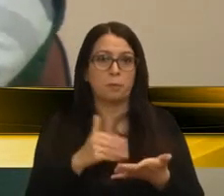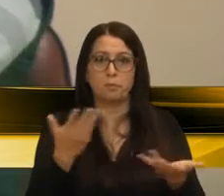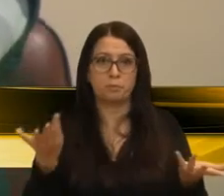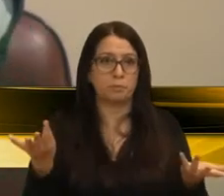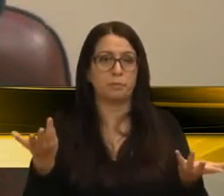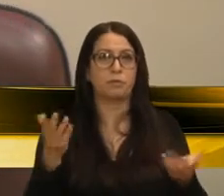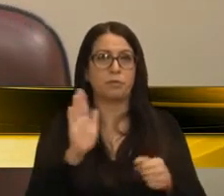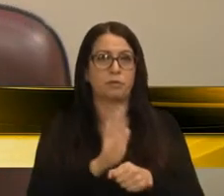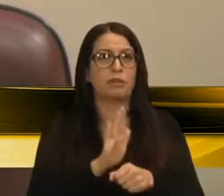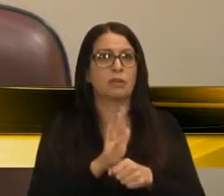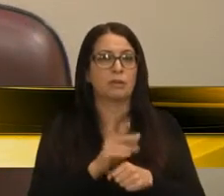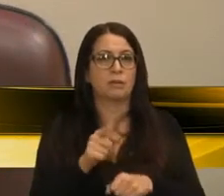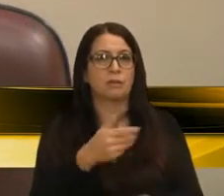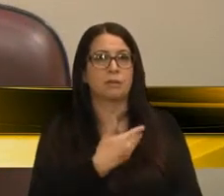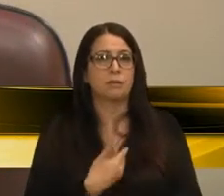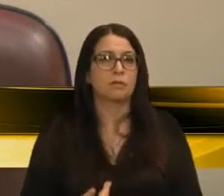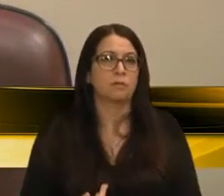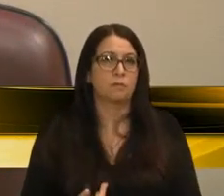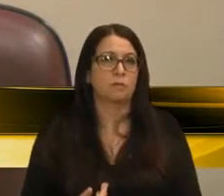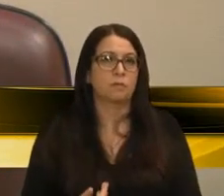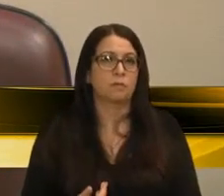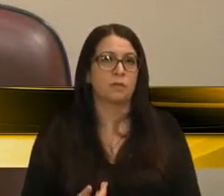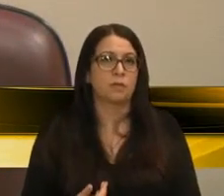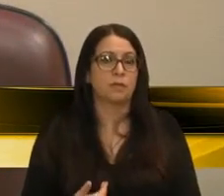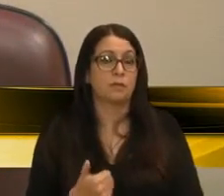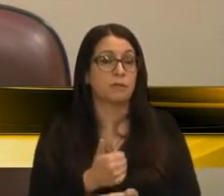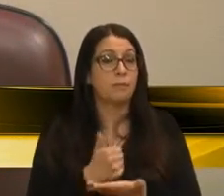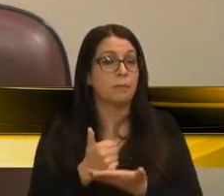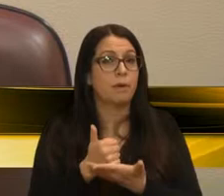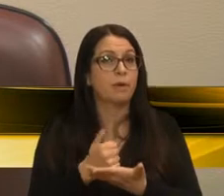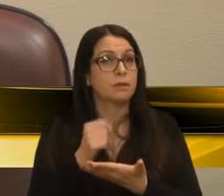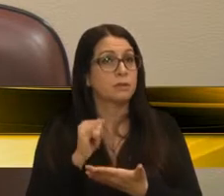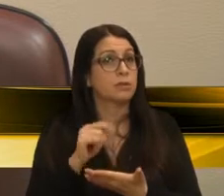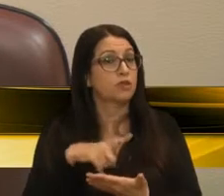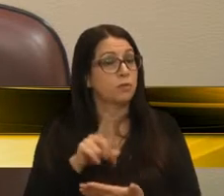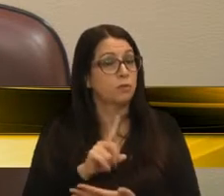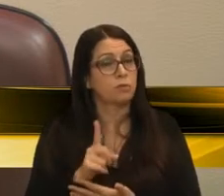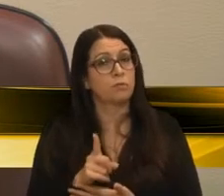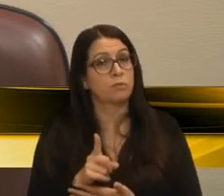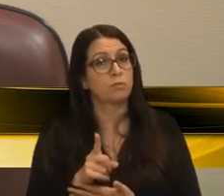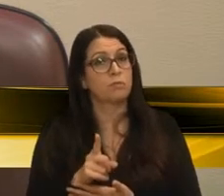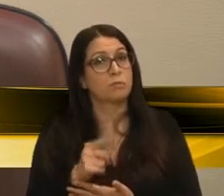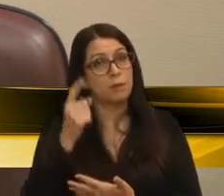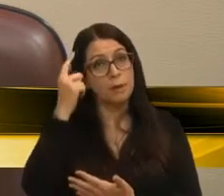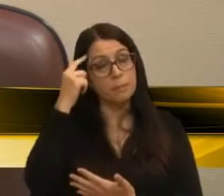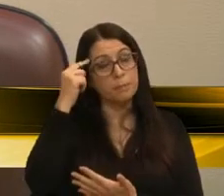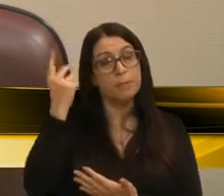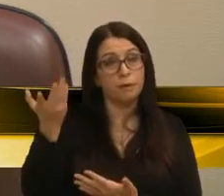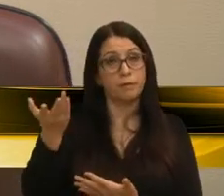no mínimo, ele vai ajudar esse governo a fundamentar, se tiver ou não. Penso que